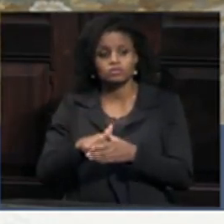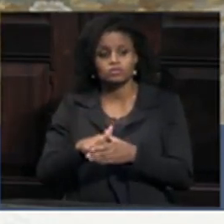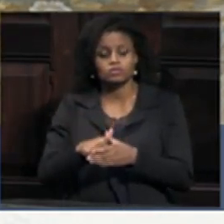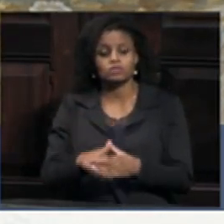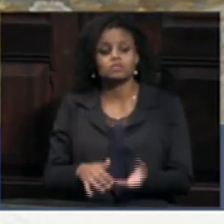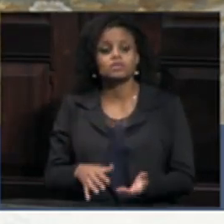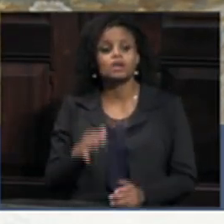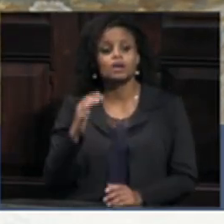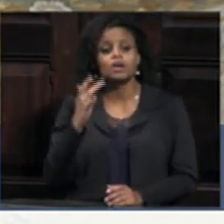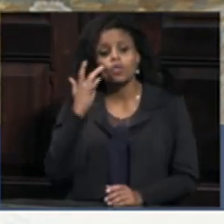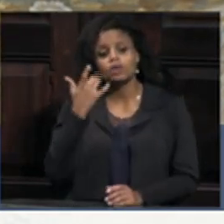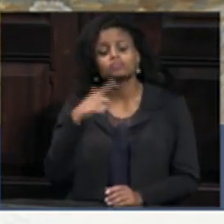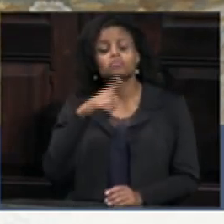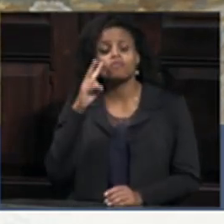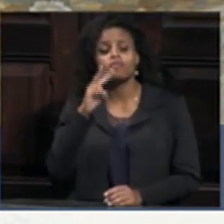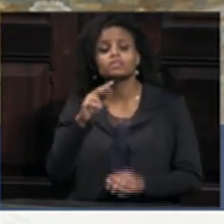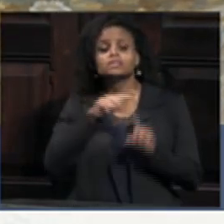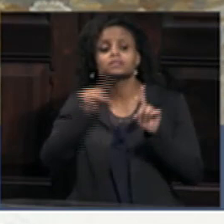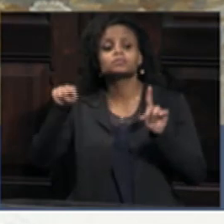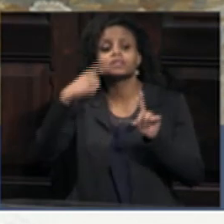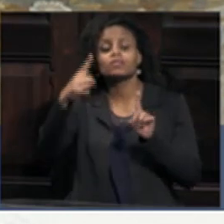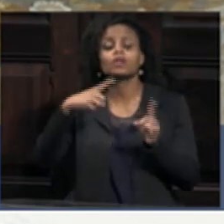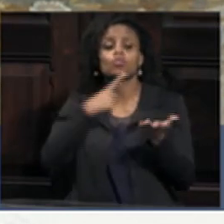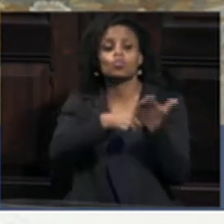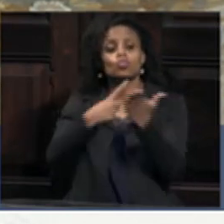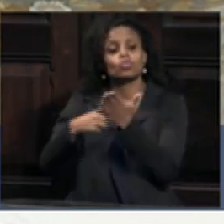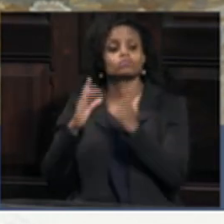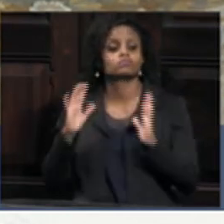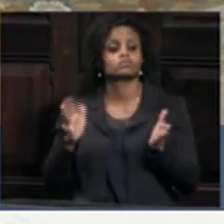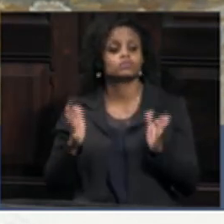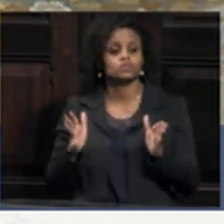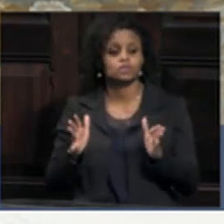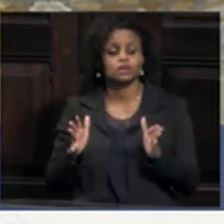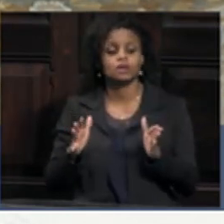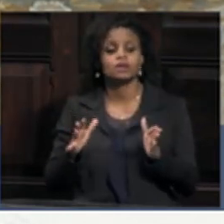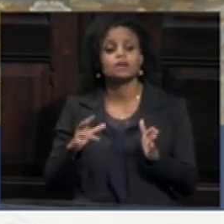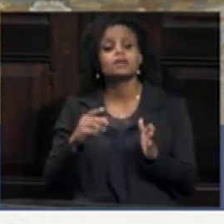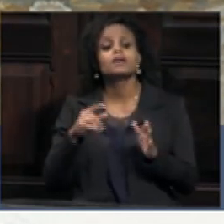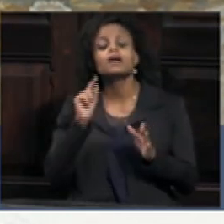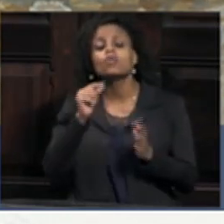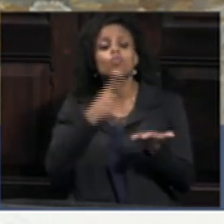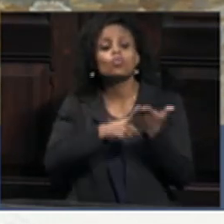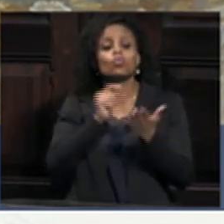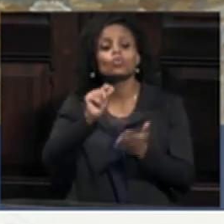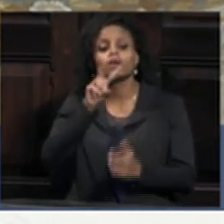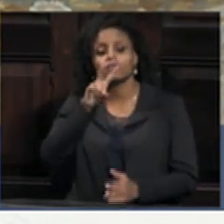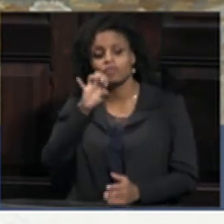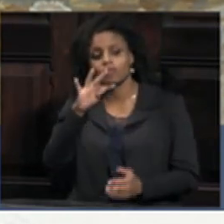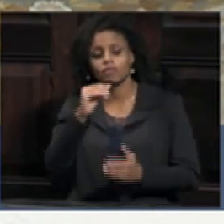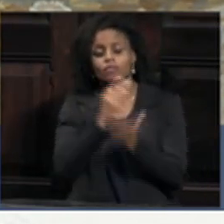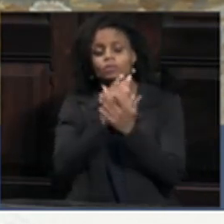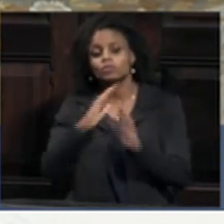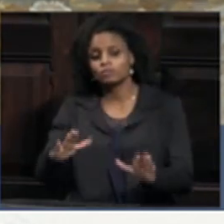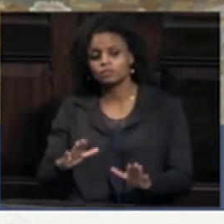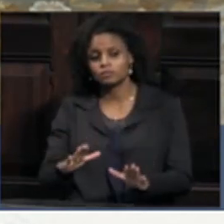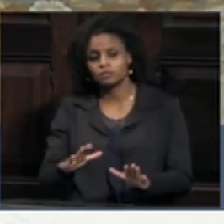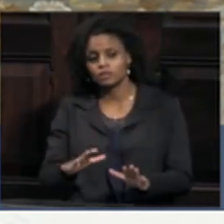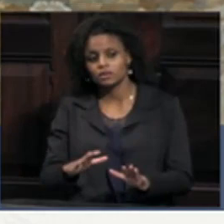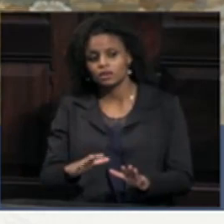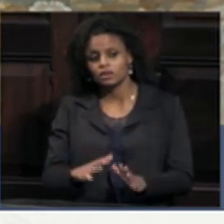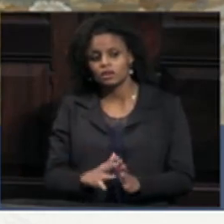que vem haverá um acordo, e esse acordo supõe a derrubada do veto da SEDAI para que possamos votar